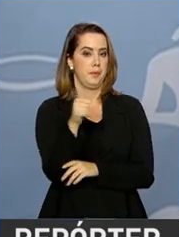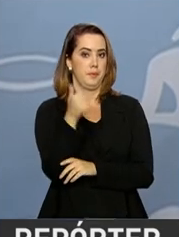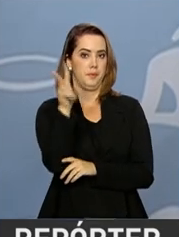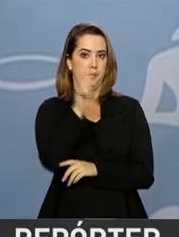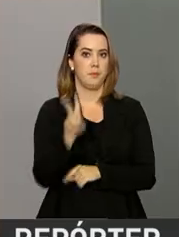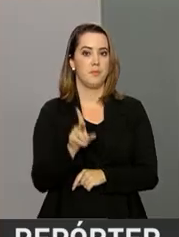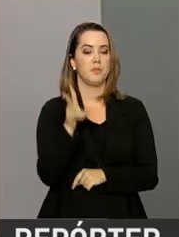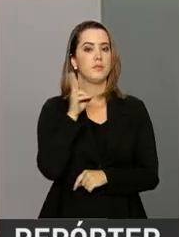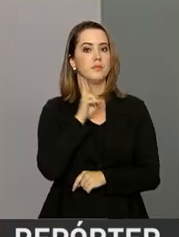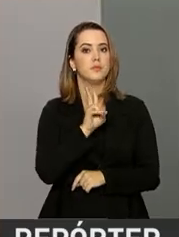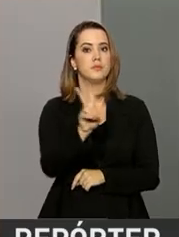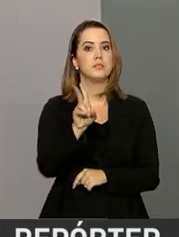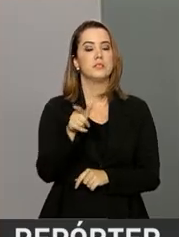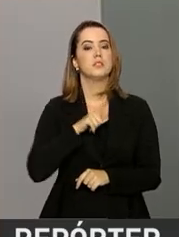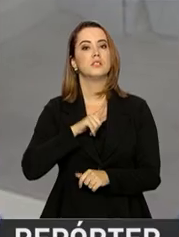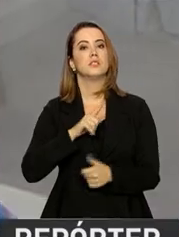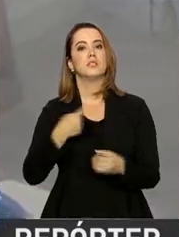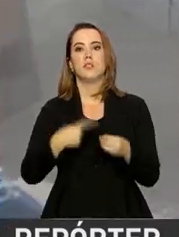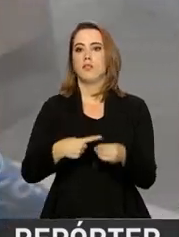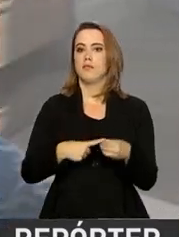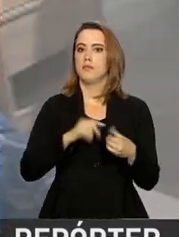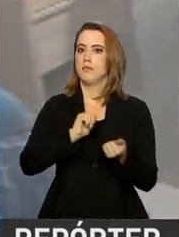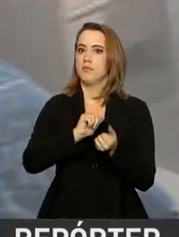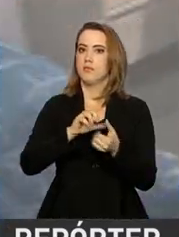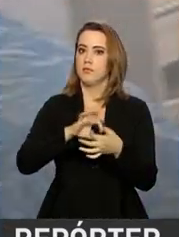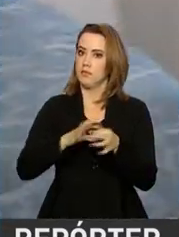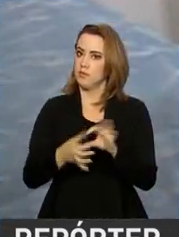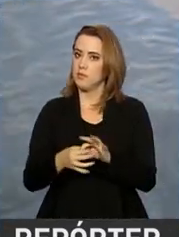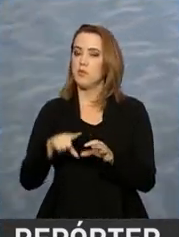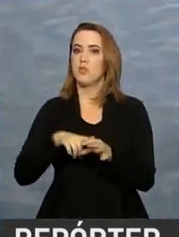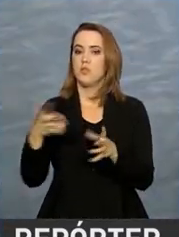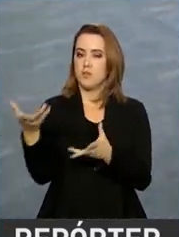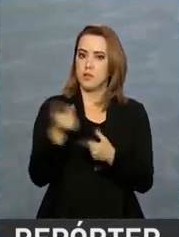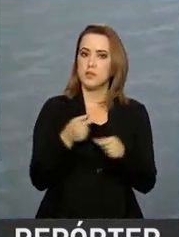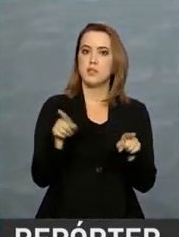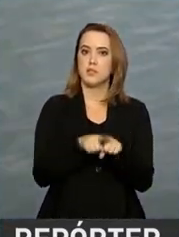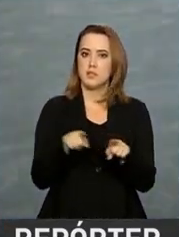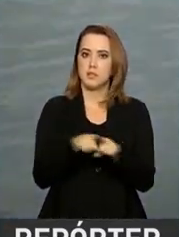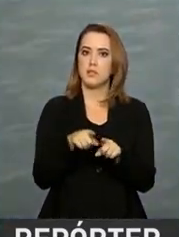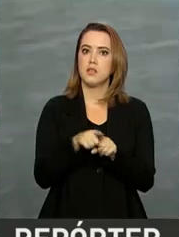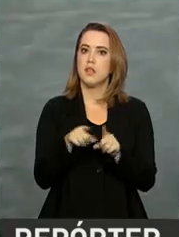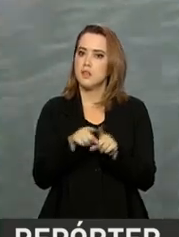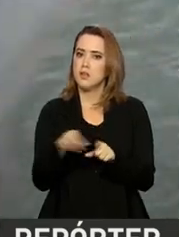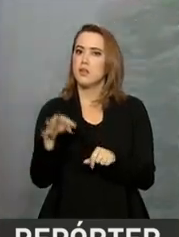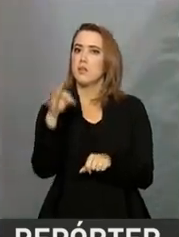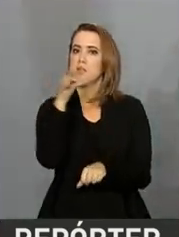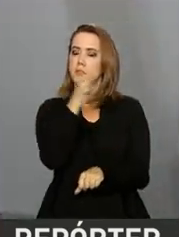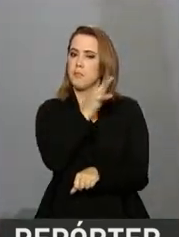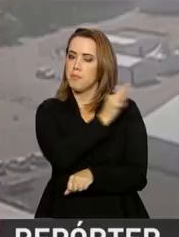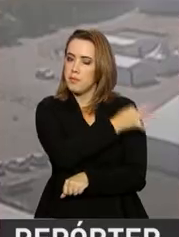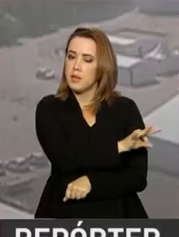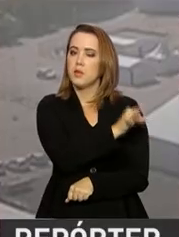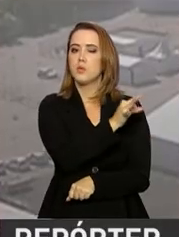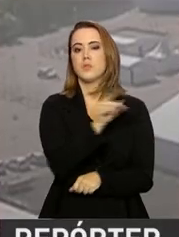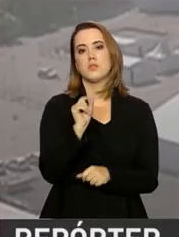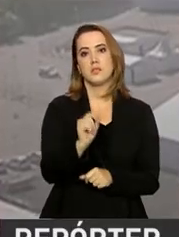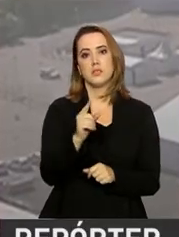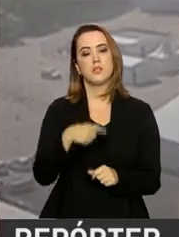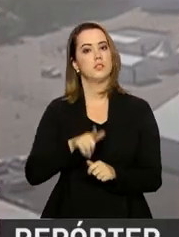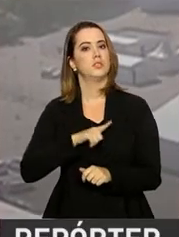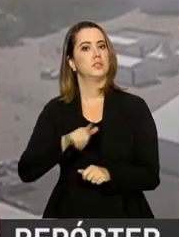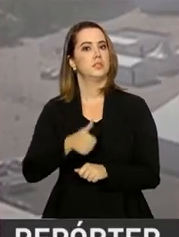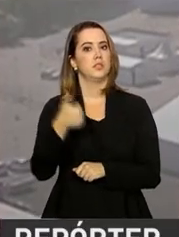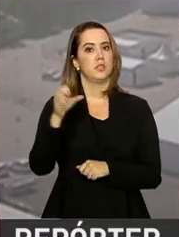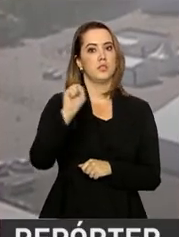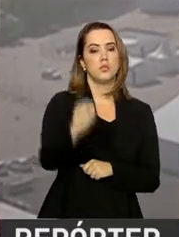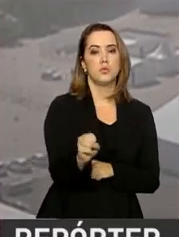história dos jogos que a Vila vai receber também as comissões técnicas O que é um recorde de concentração de pessoas serão cerca de